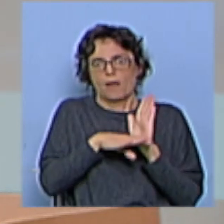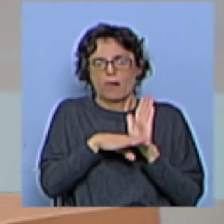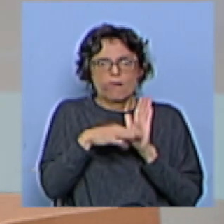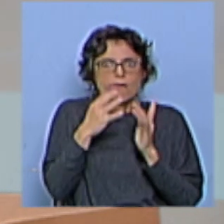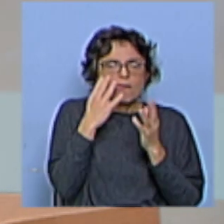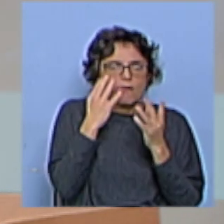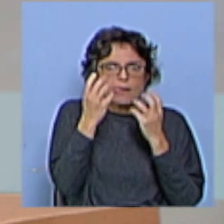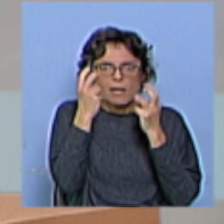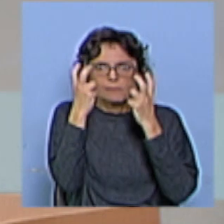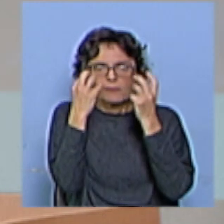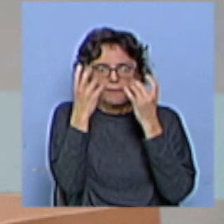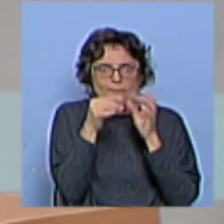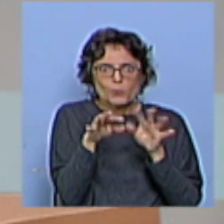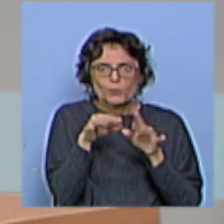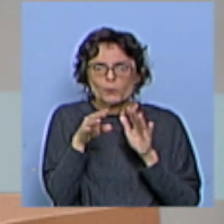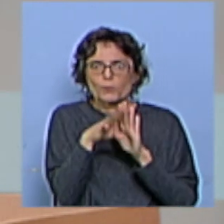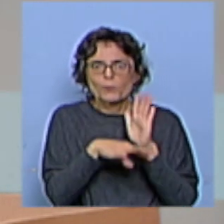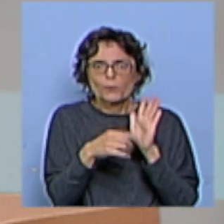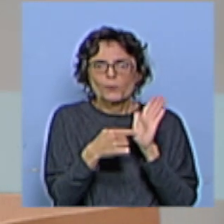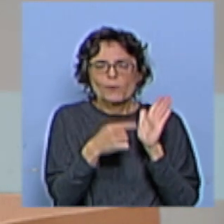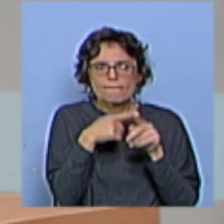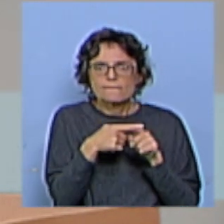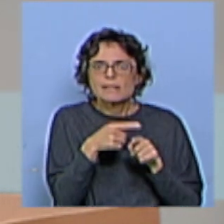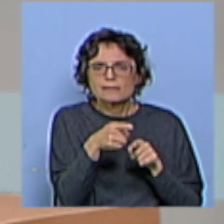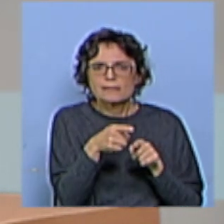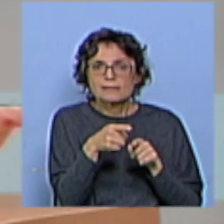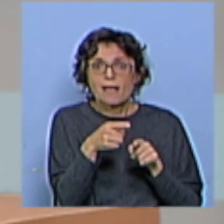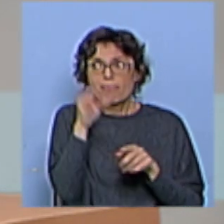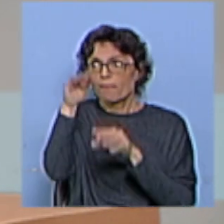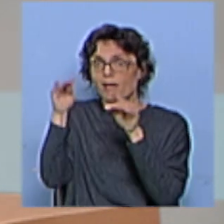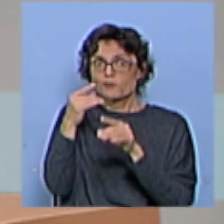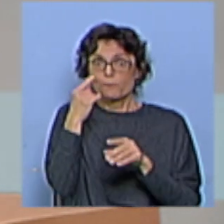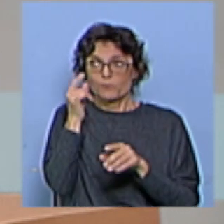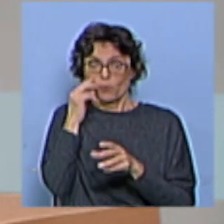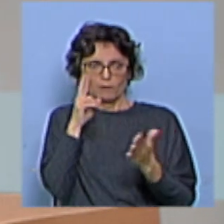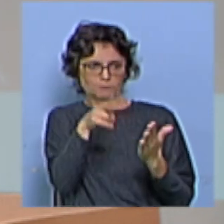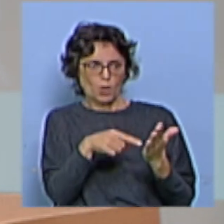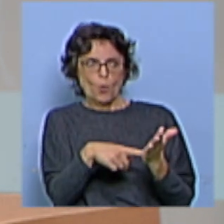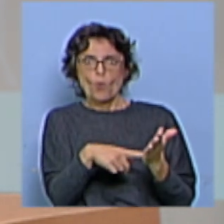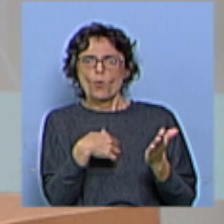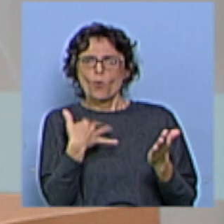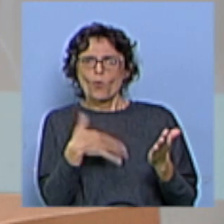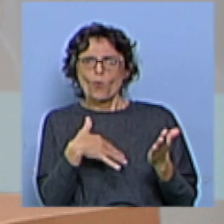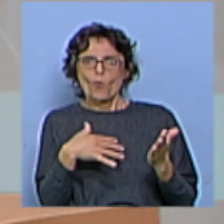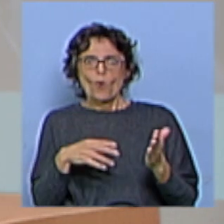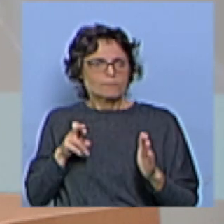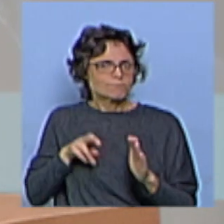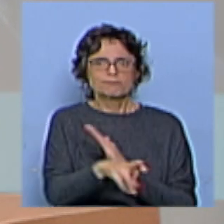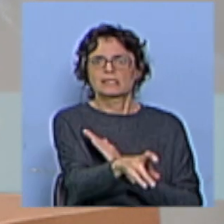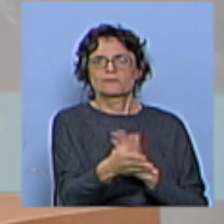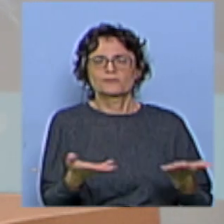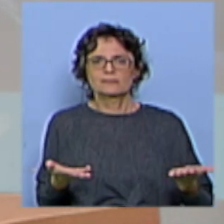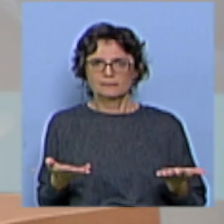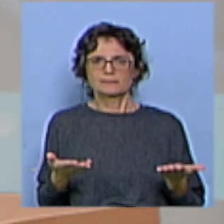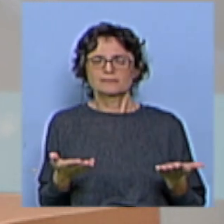informativos adequados e eficazes fazem com que haja também uma maior eficácia no acolhimento que o público,